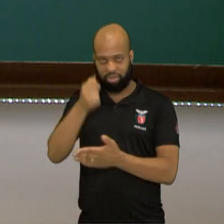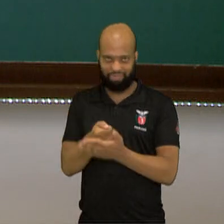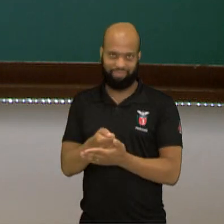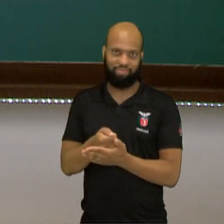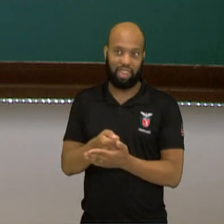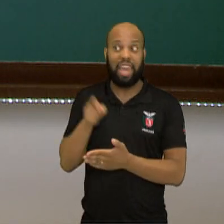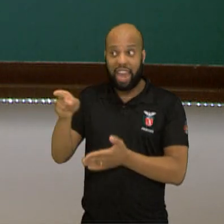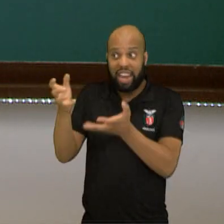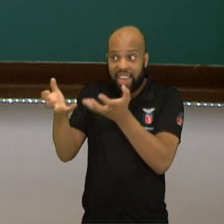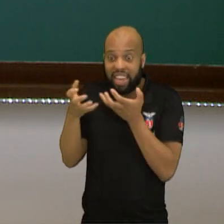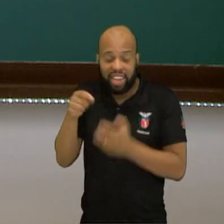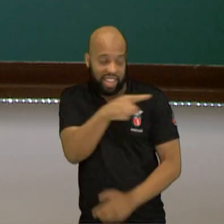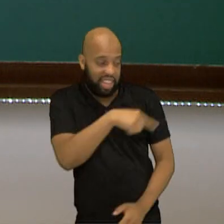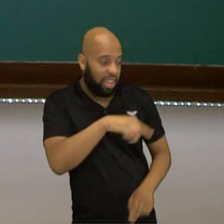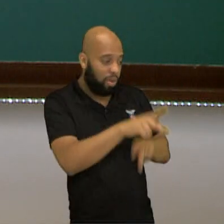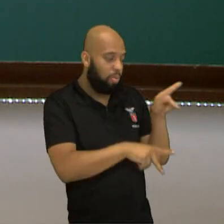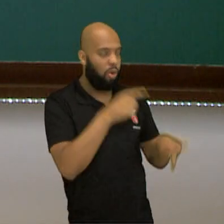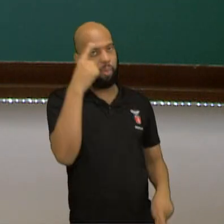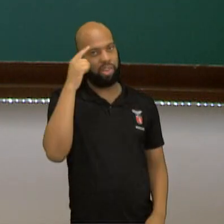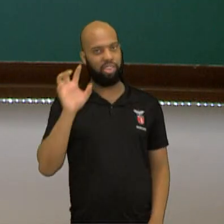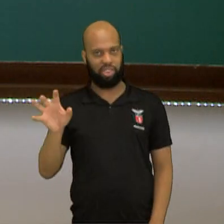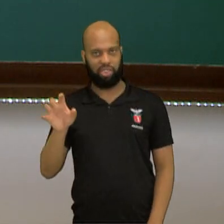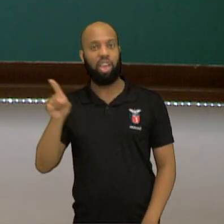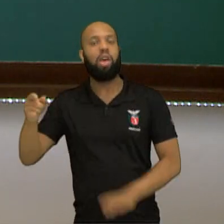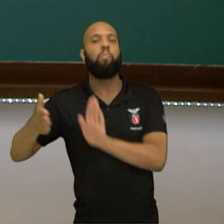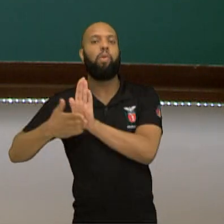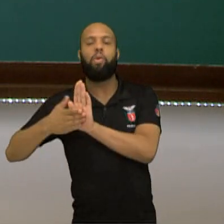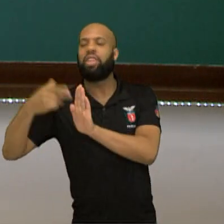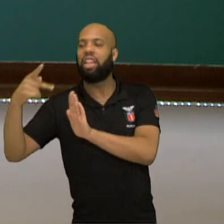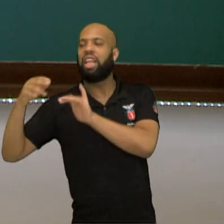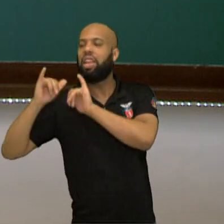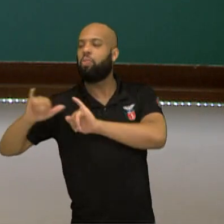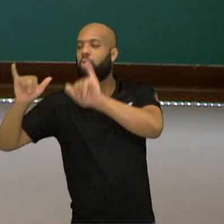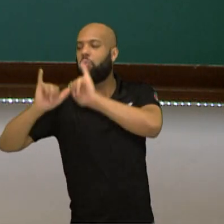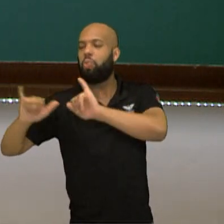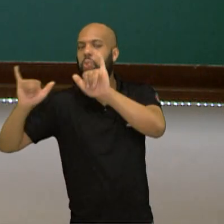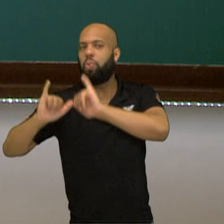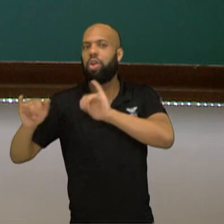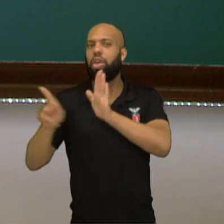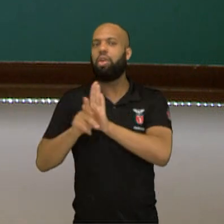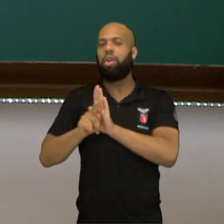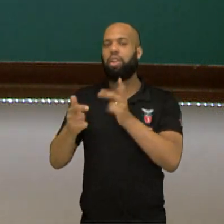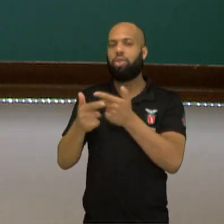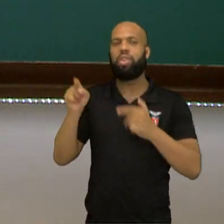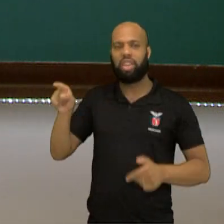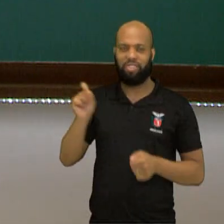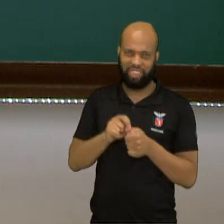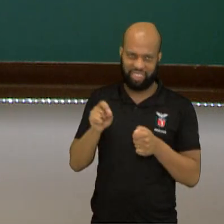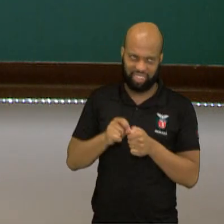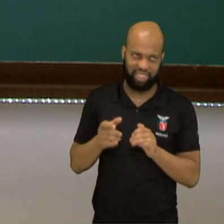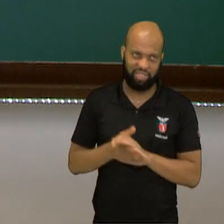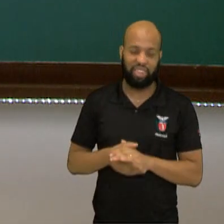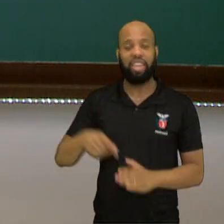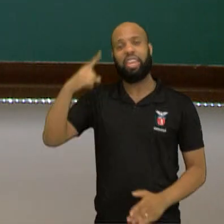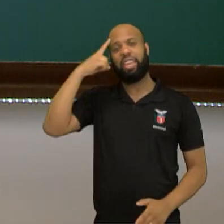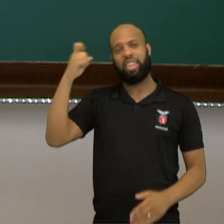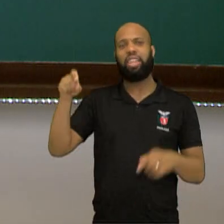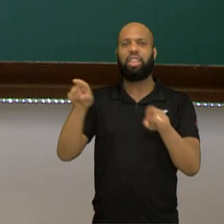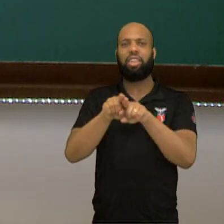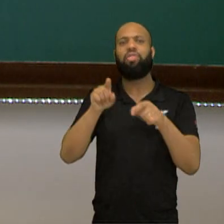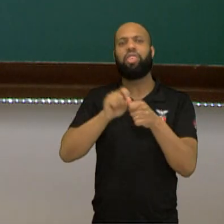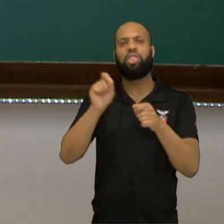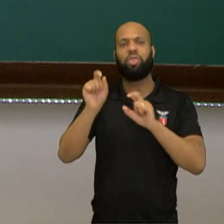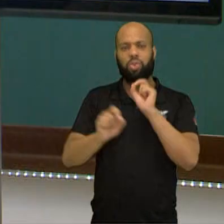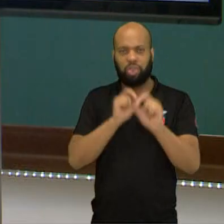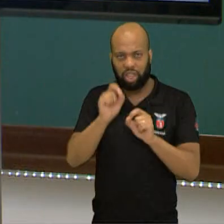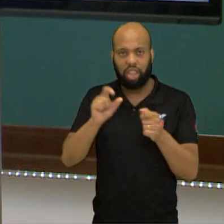de dar um benefício para os trabalhadores. Essa era a propaganda em volta das ações do Getúlio. A ideia era despertar no